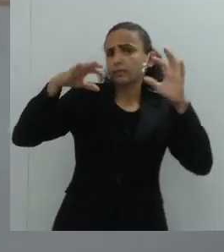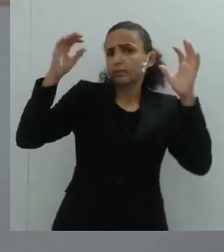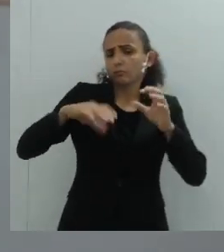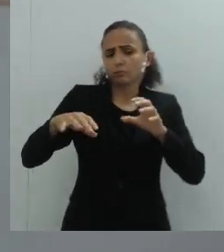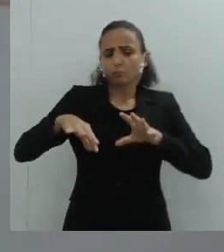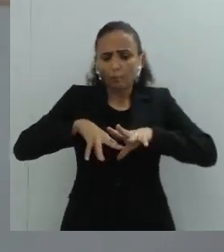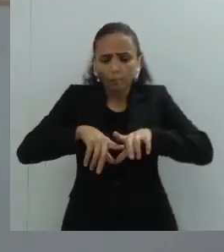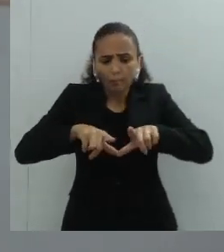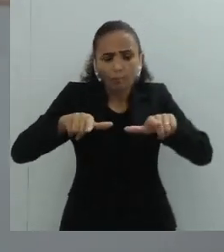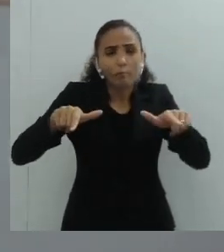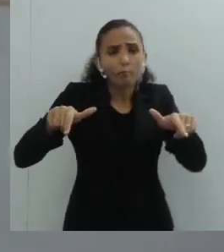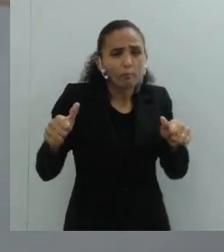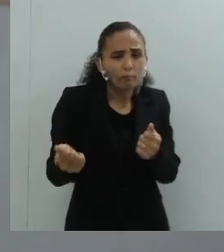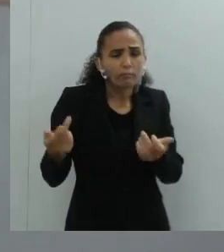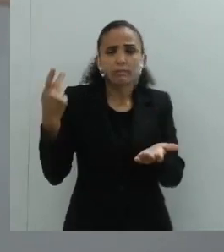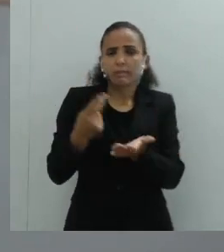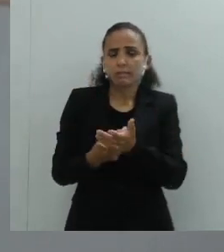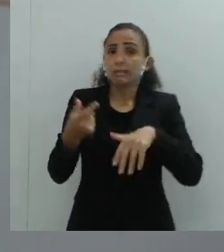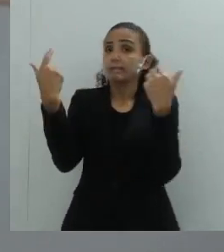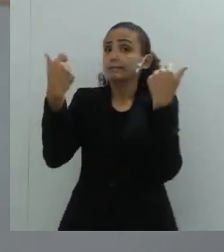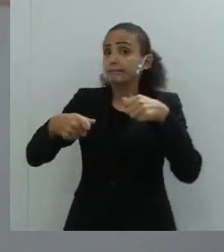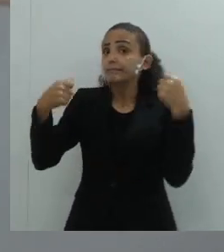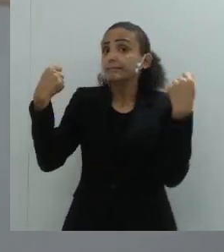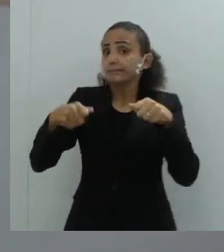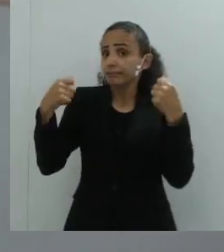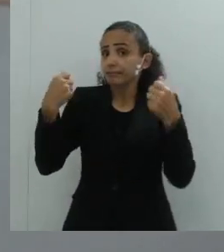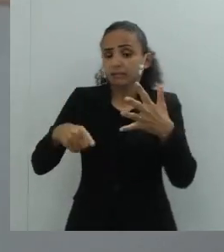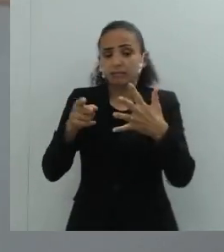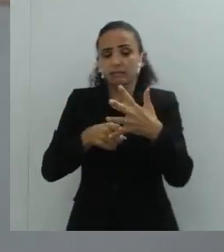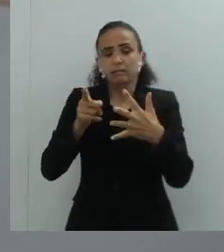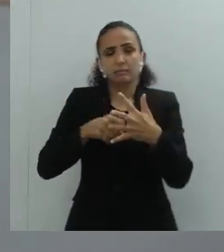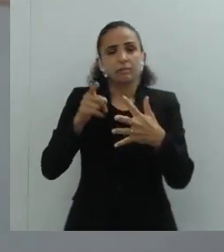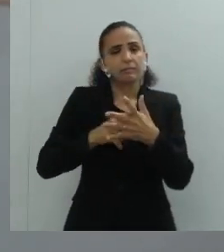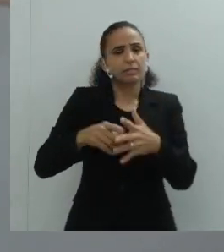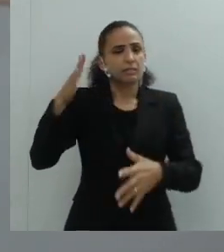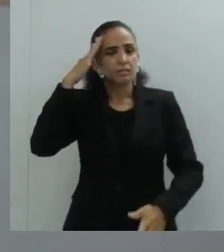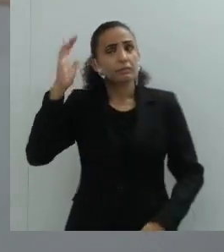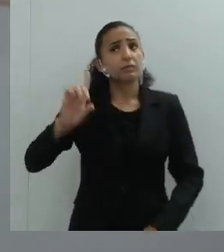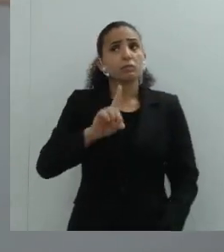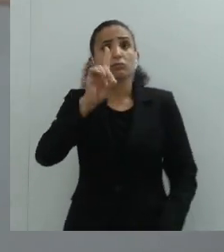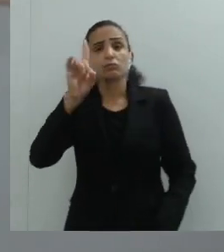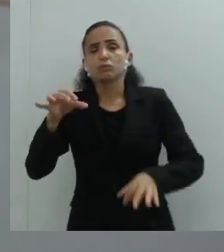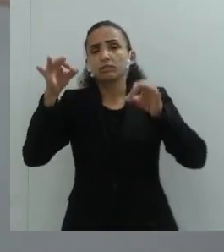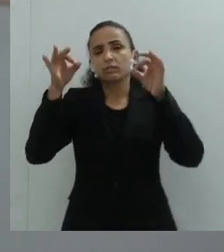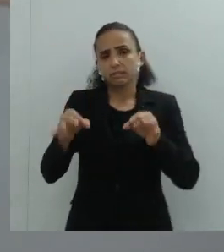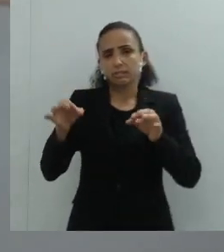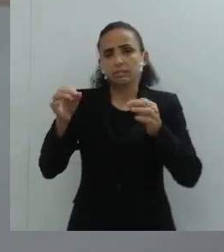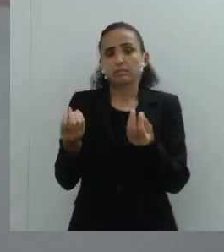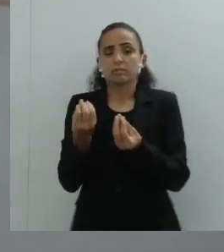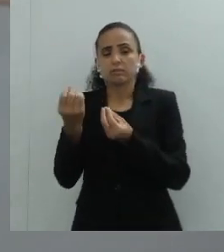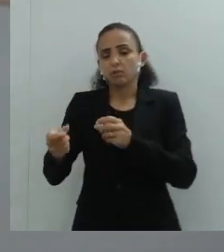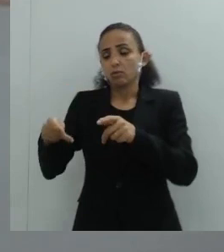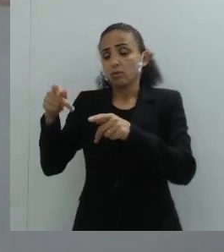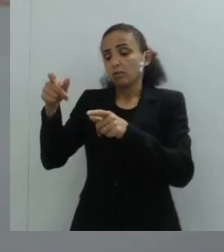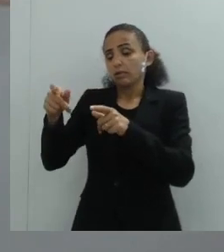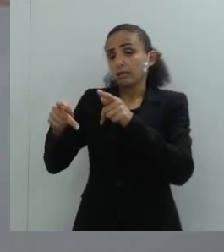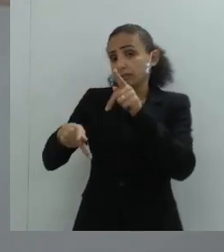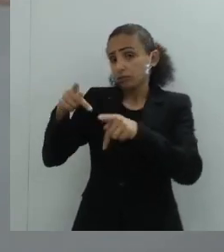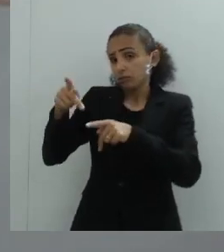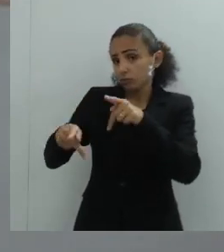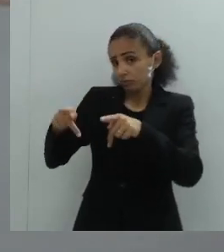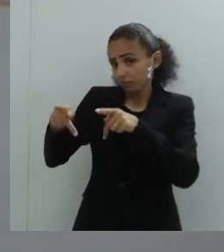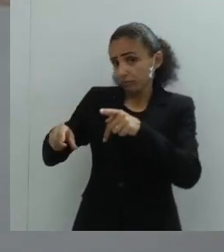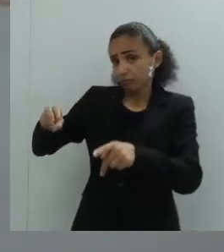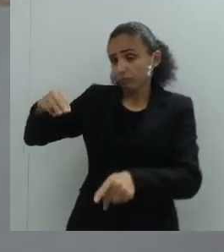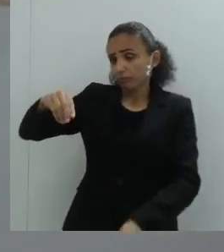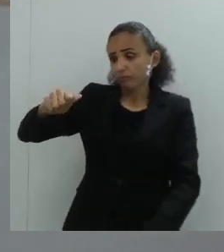mais seco, né? Então precisa-se da contagem do tempo. Então os maias eles tinham esse papel de desenvolvimento